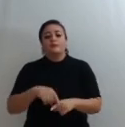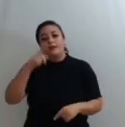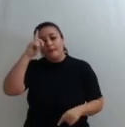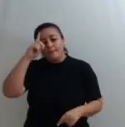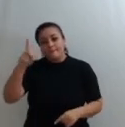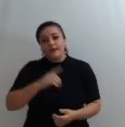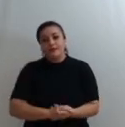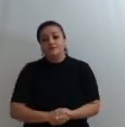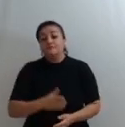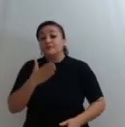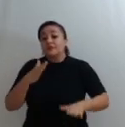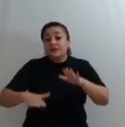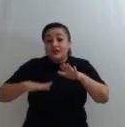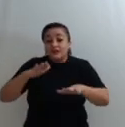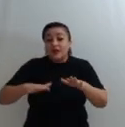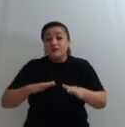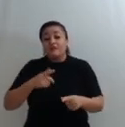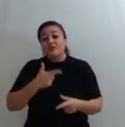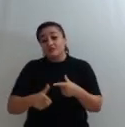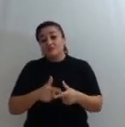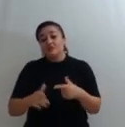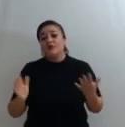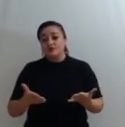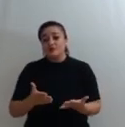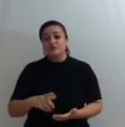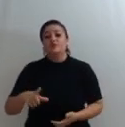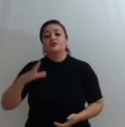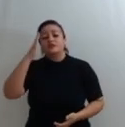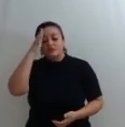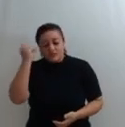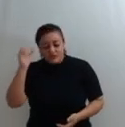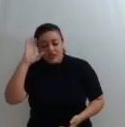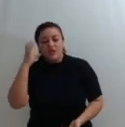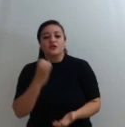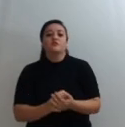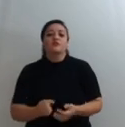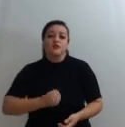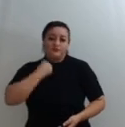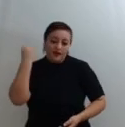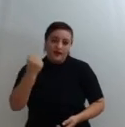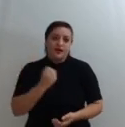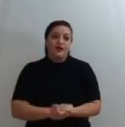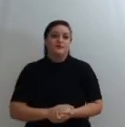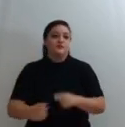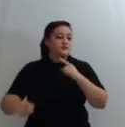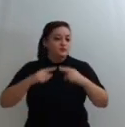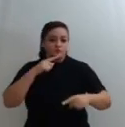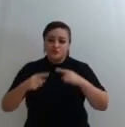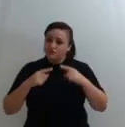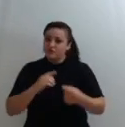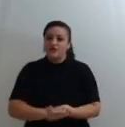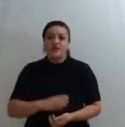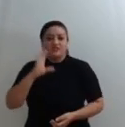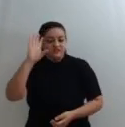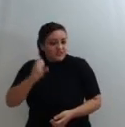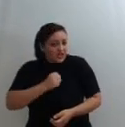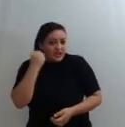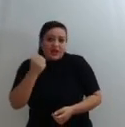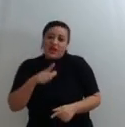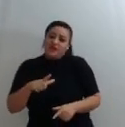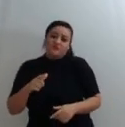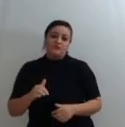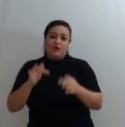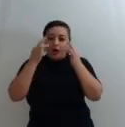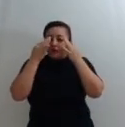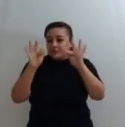talvez, em casos assim, e eu sei que o crime é grave, eu sei que realmente nós não estamos discutindo aqui o mérito, porque as testemunhas, enfim,